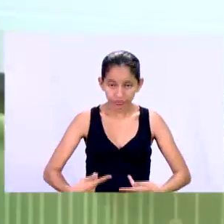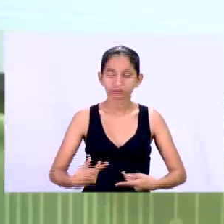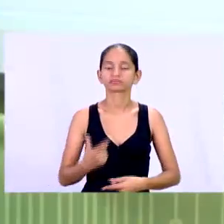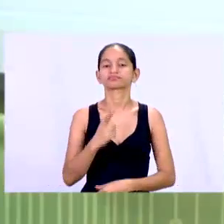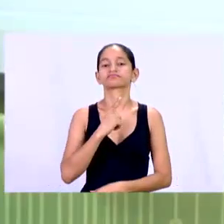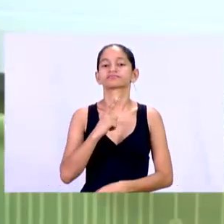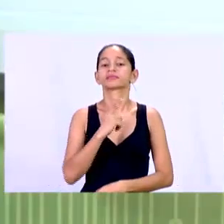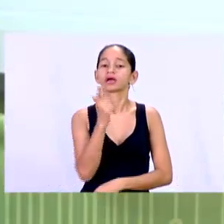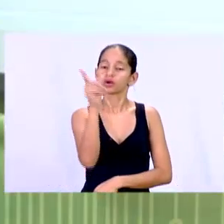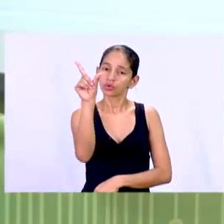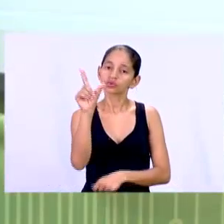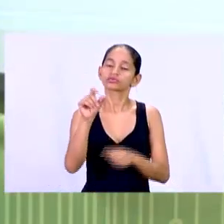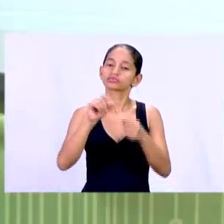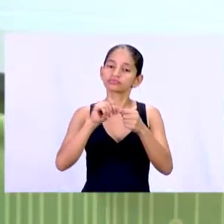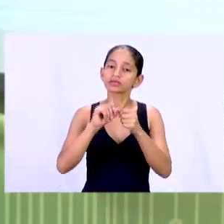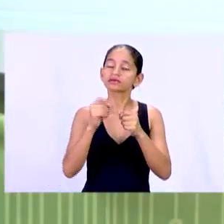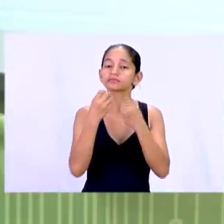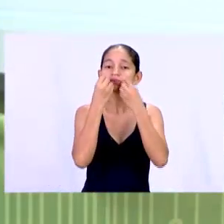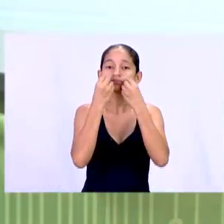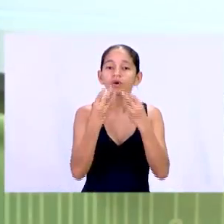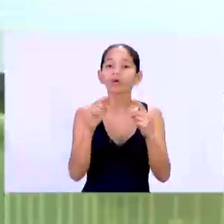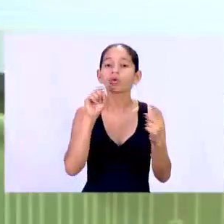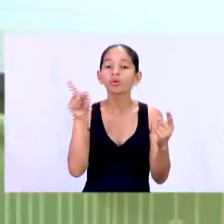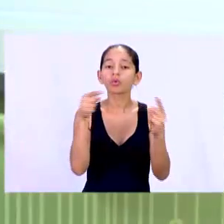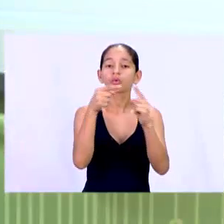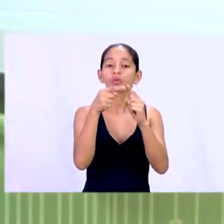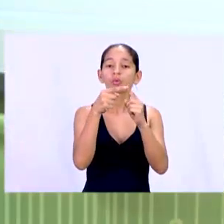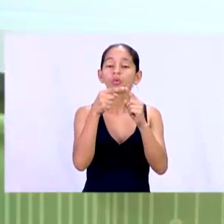imperativo muito interessante, que é